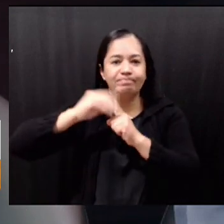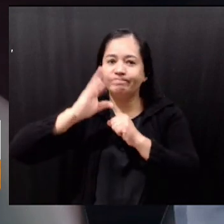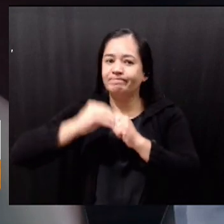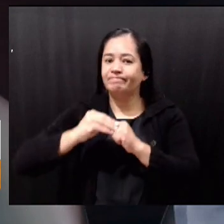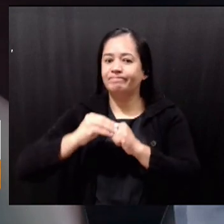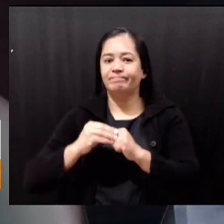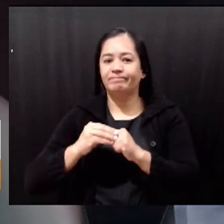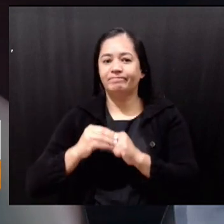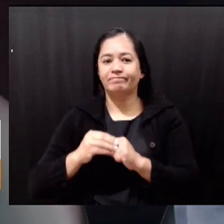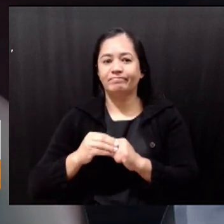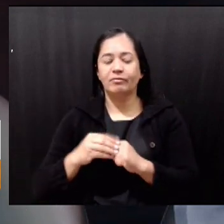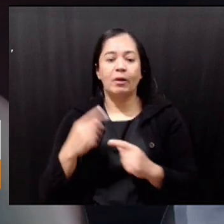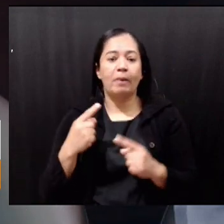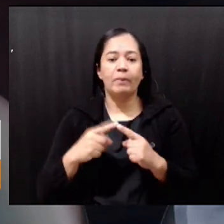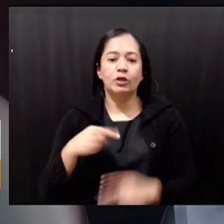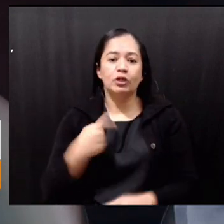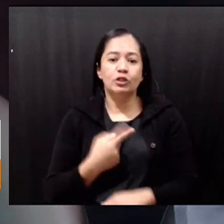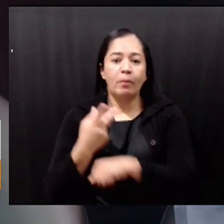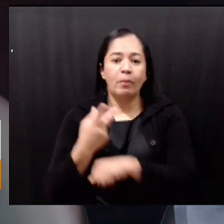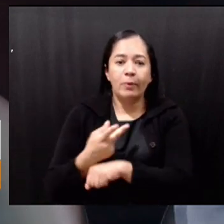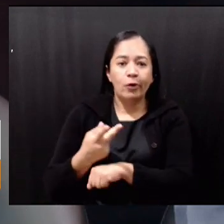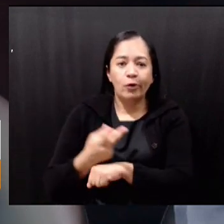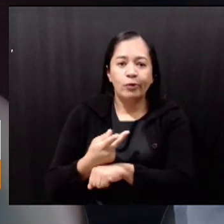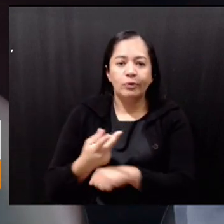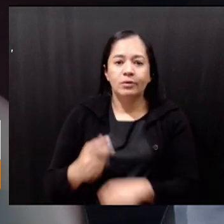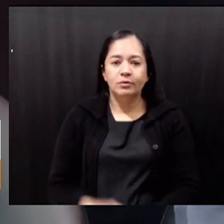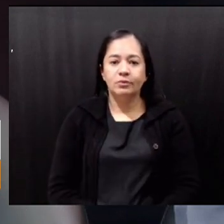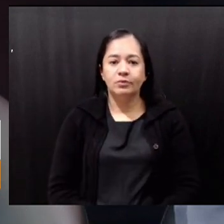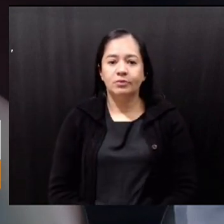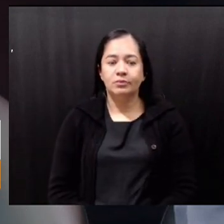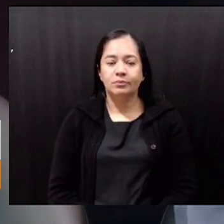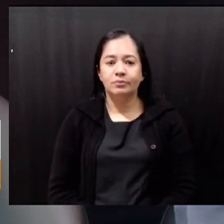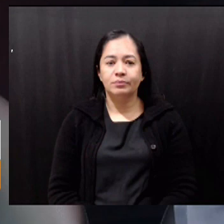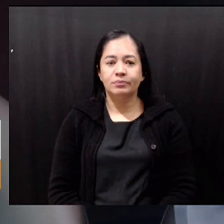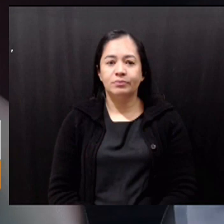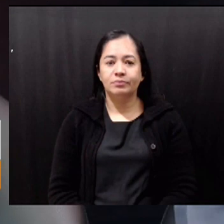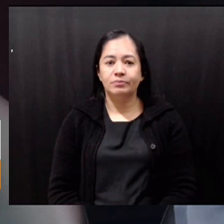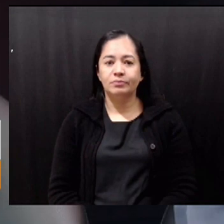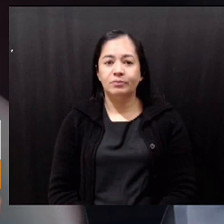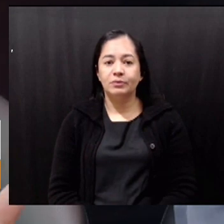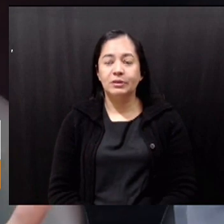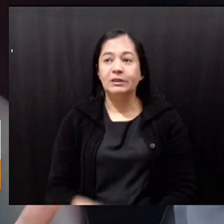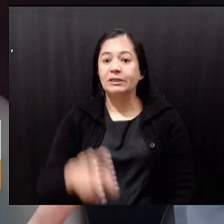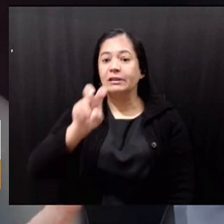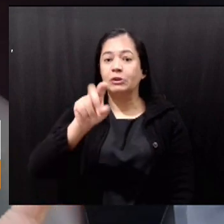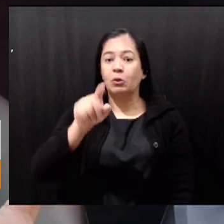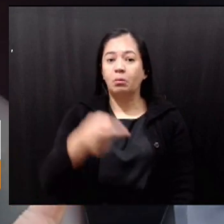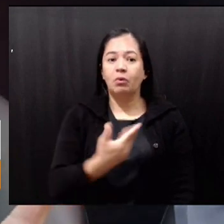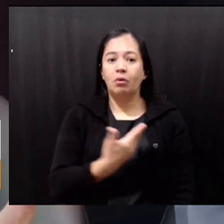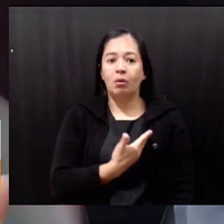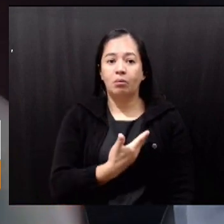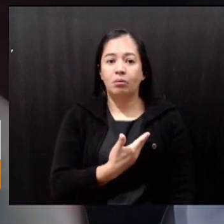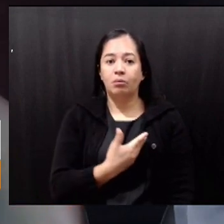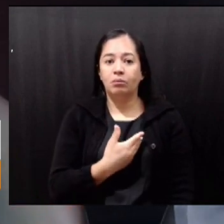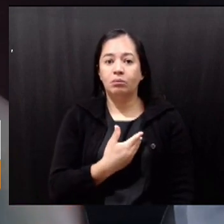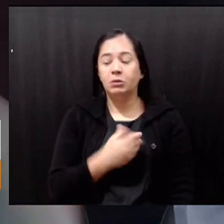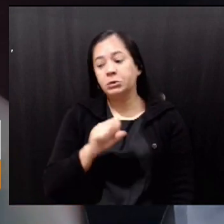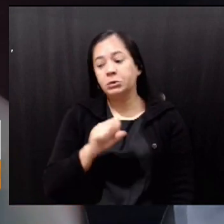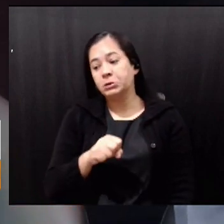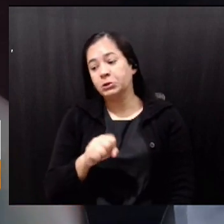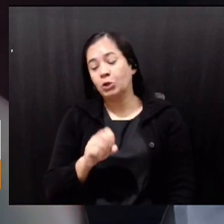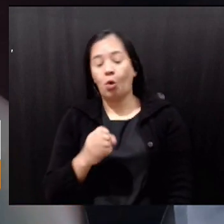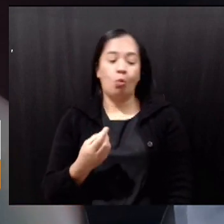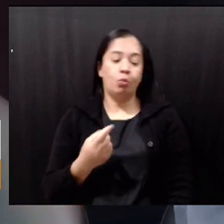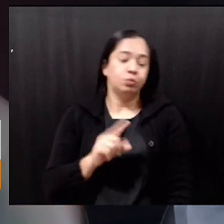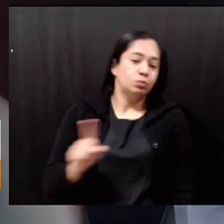gente busca, né? Eh, 5.000 amigos, pode ser que sim, Uau, pode ser né? que não, né?